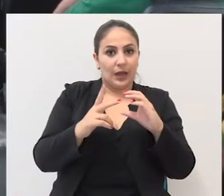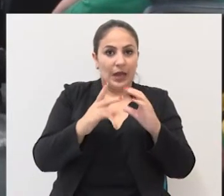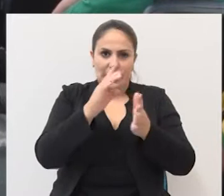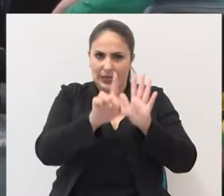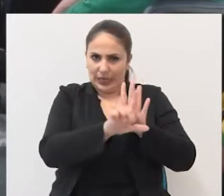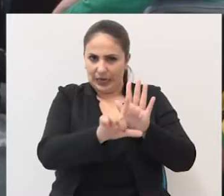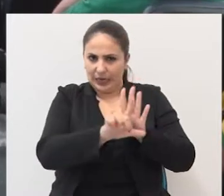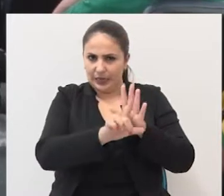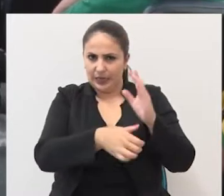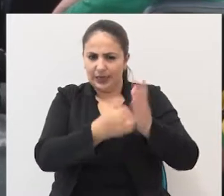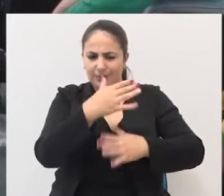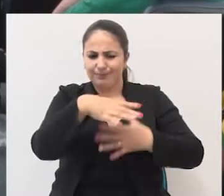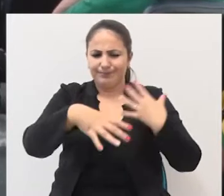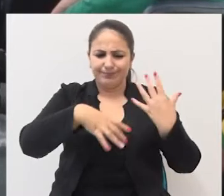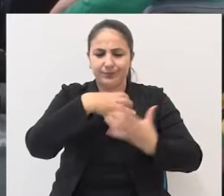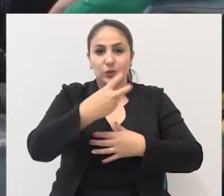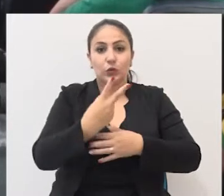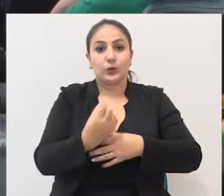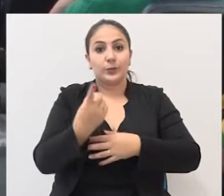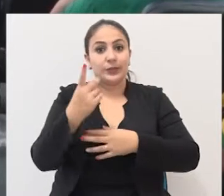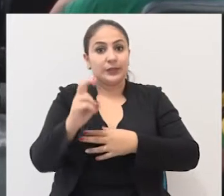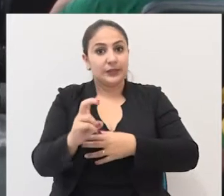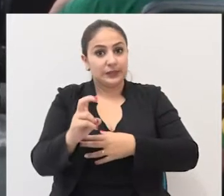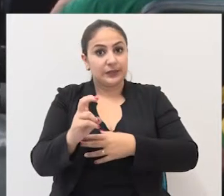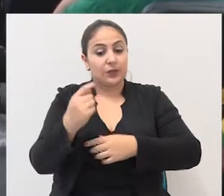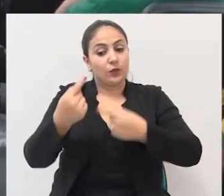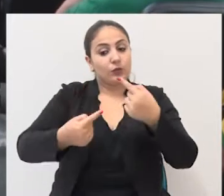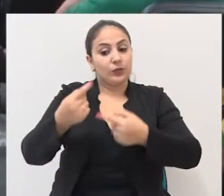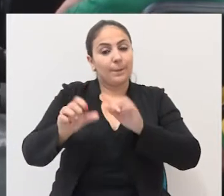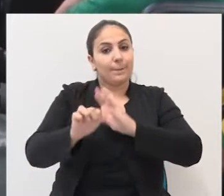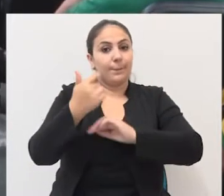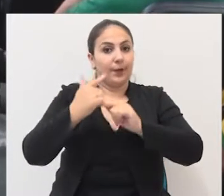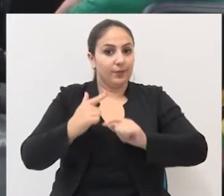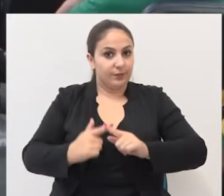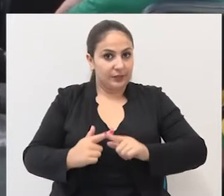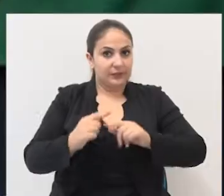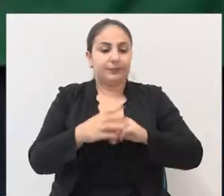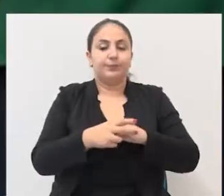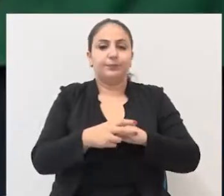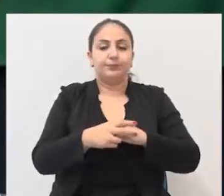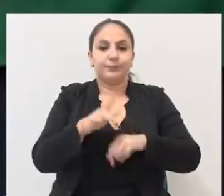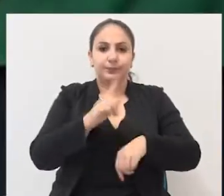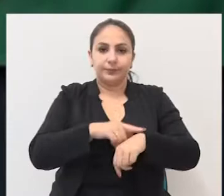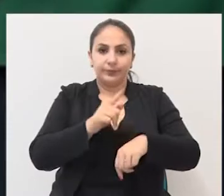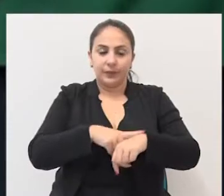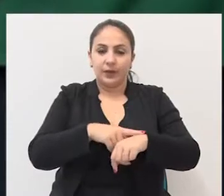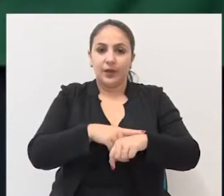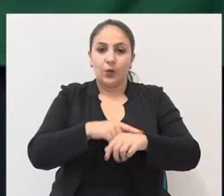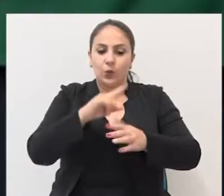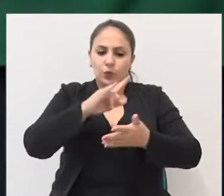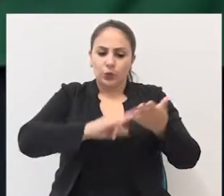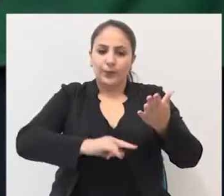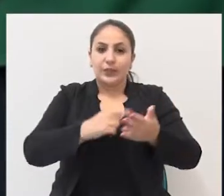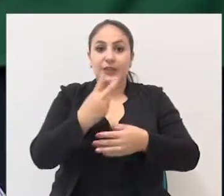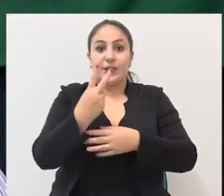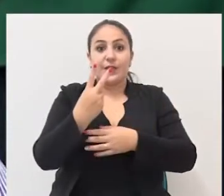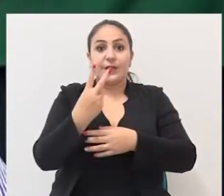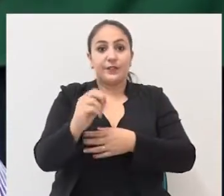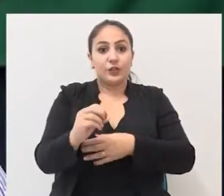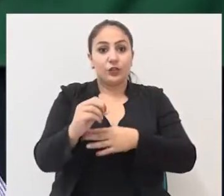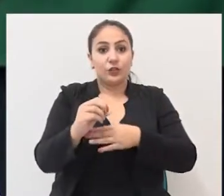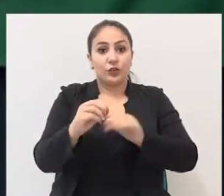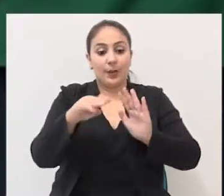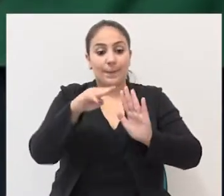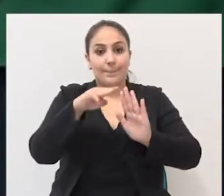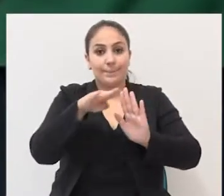gera polêmica desde 2015, quando foi discutida pela primeira vez. Na época, o documento com 20 metas